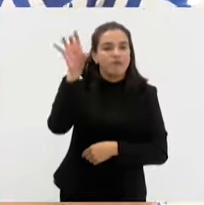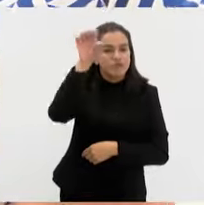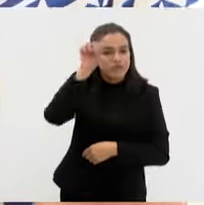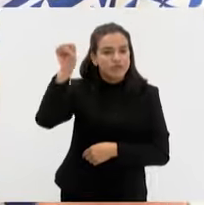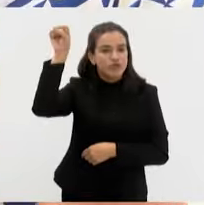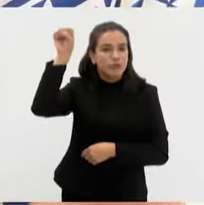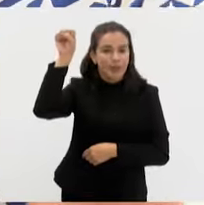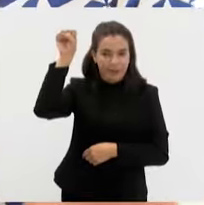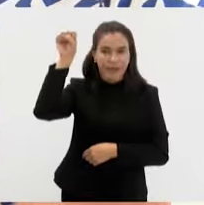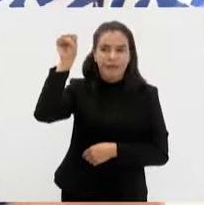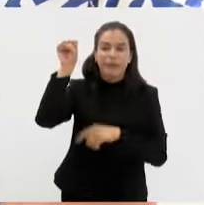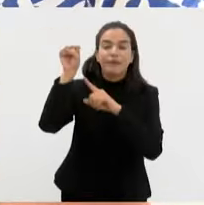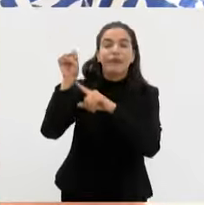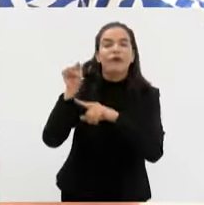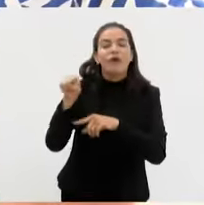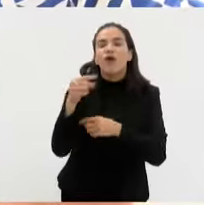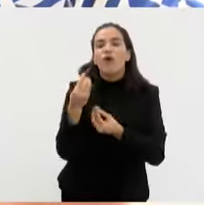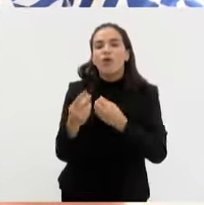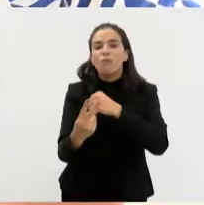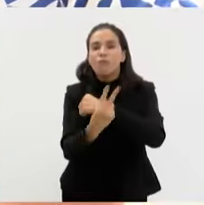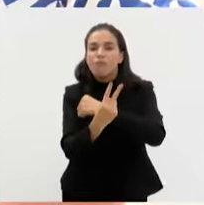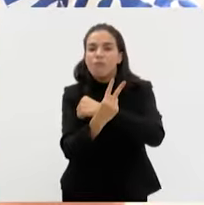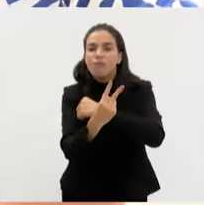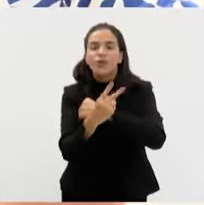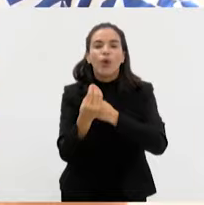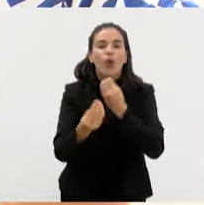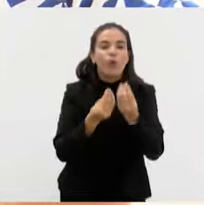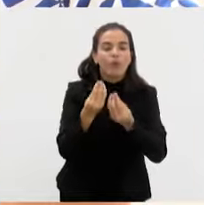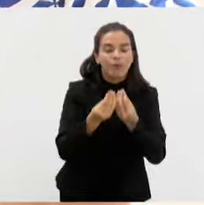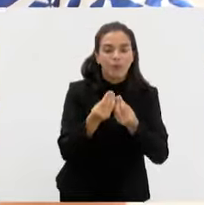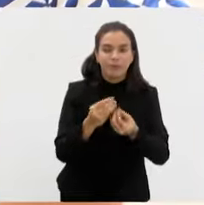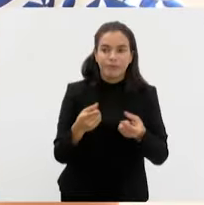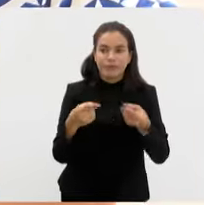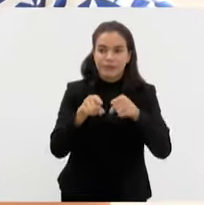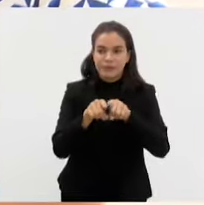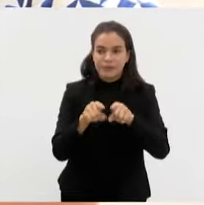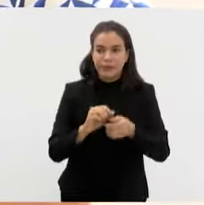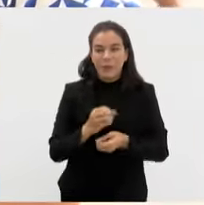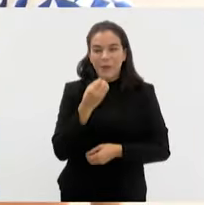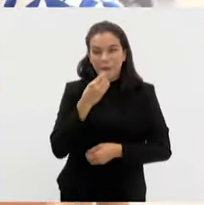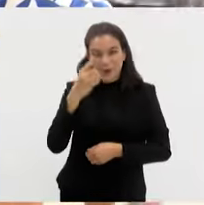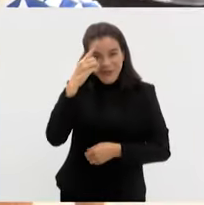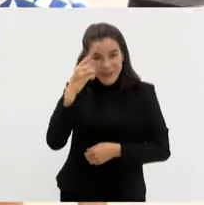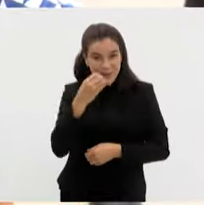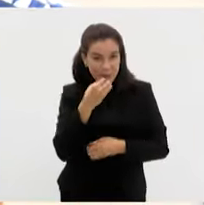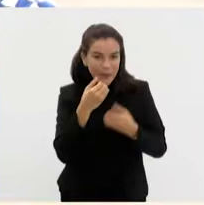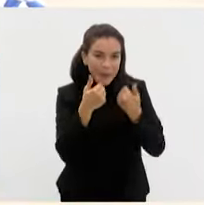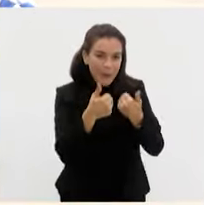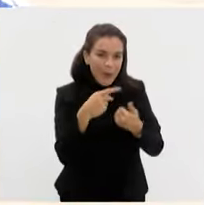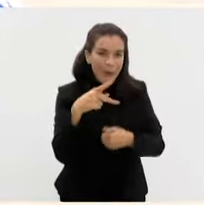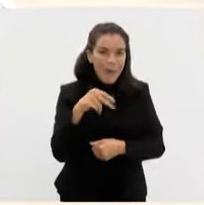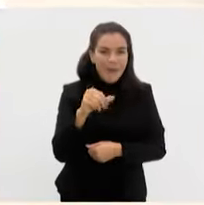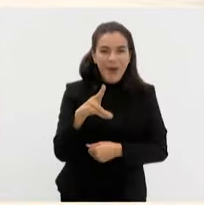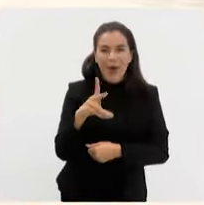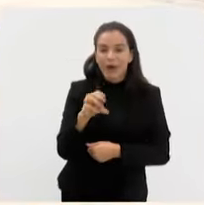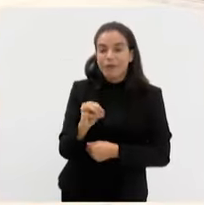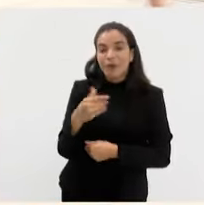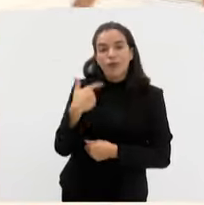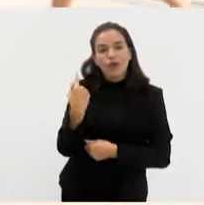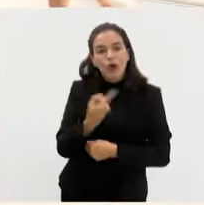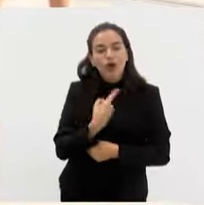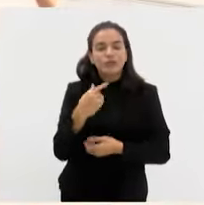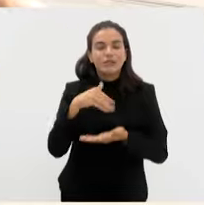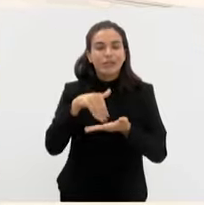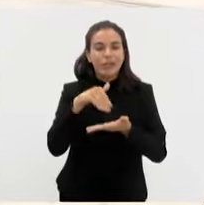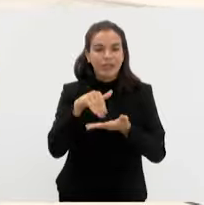a mulher. Qual a importância dessa parceria no combate a essa violência? Bom dia, tudo bom, Paulo? Nós, enquanto Secretaria de